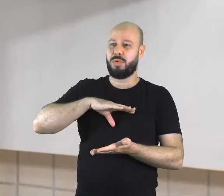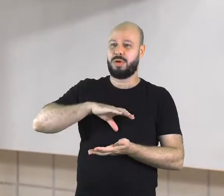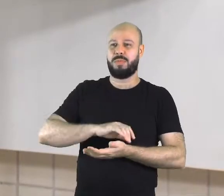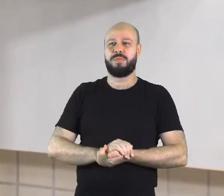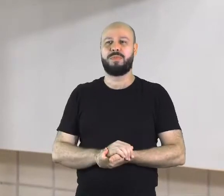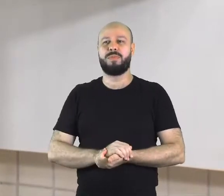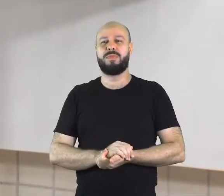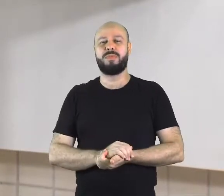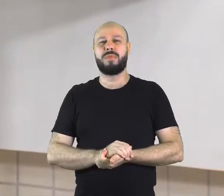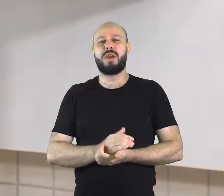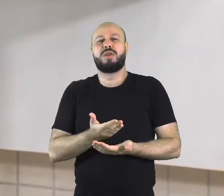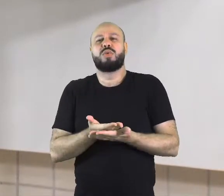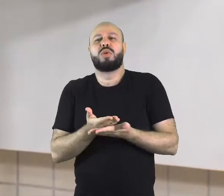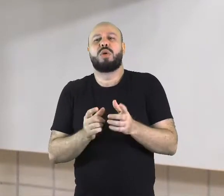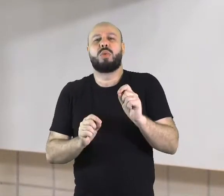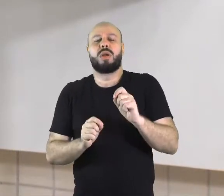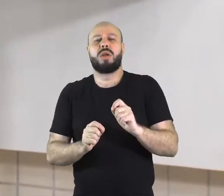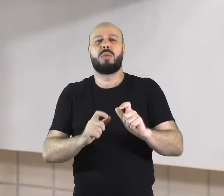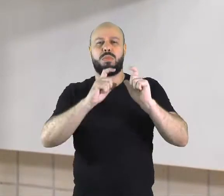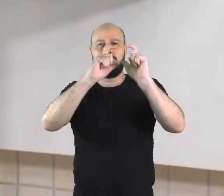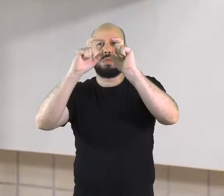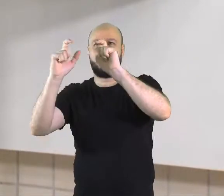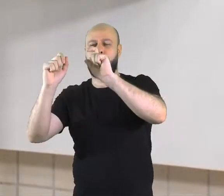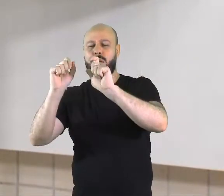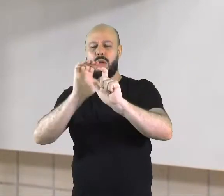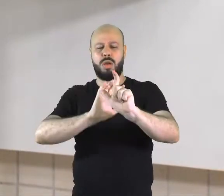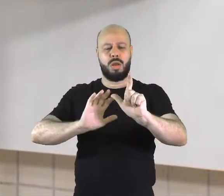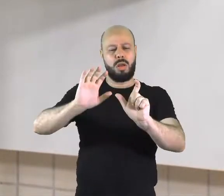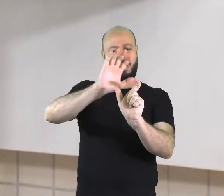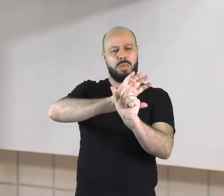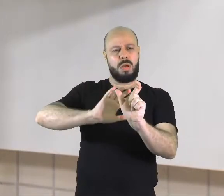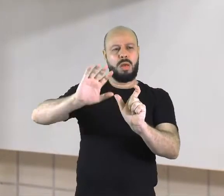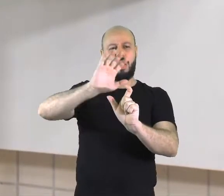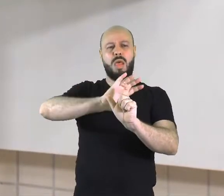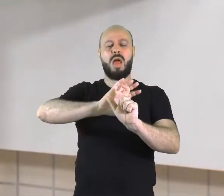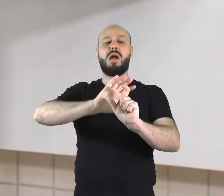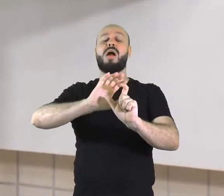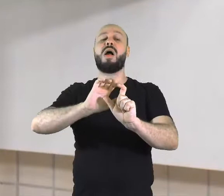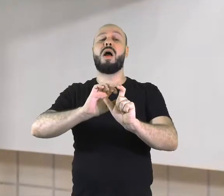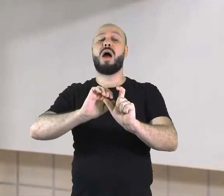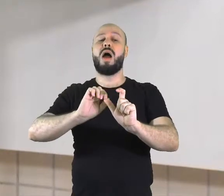iremos estudar tirinha, charge e figuras de linguagem.